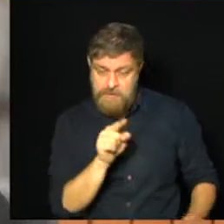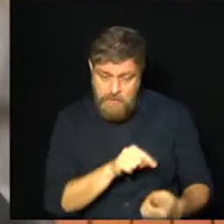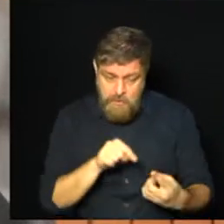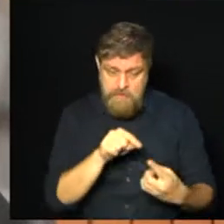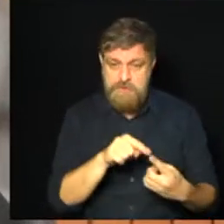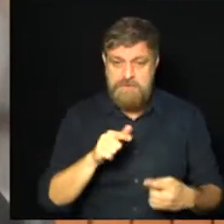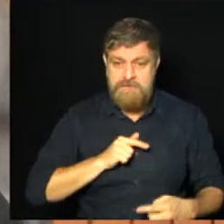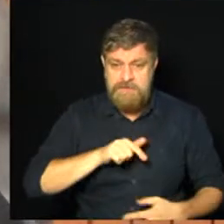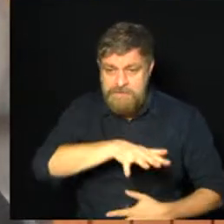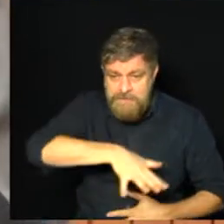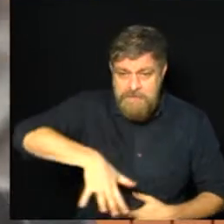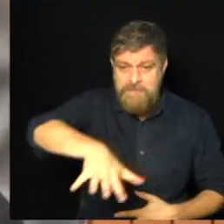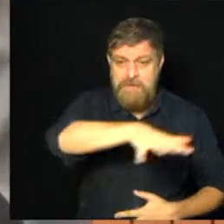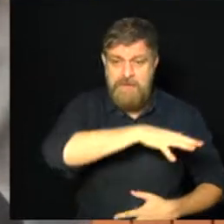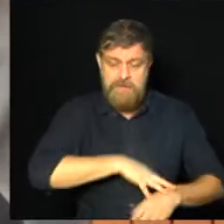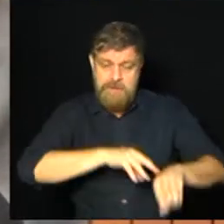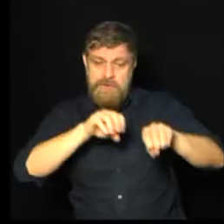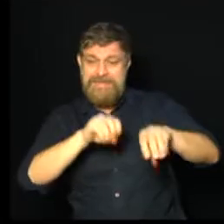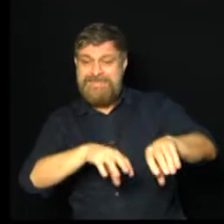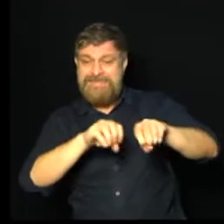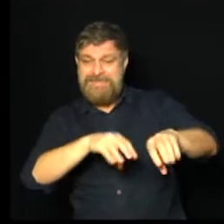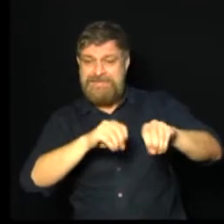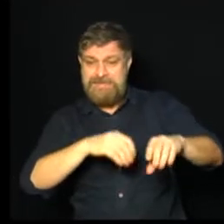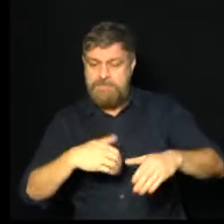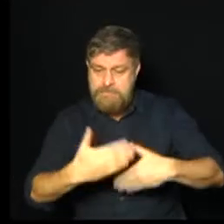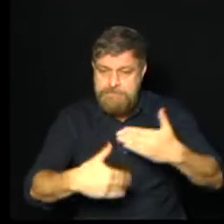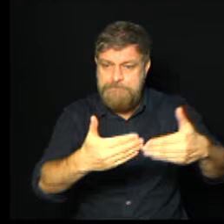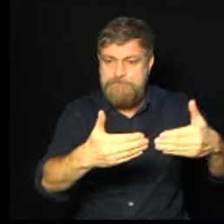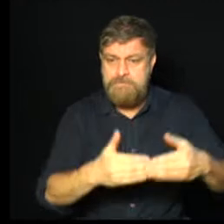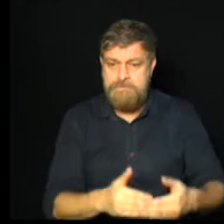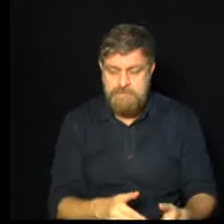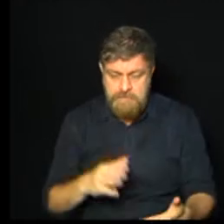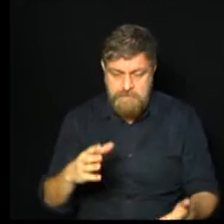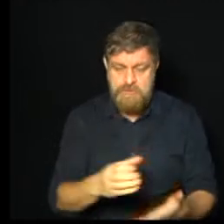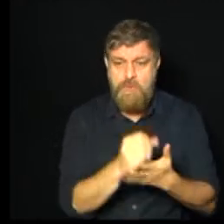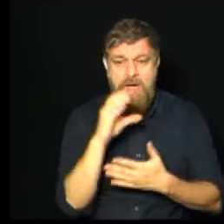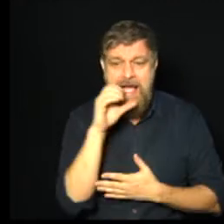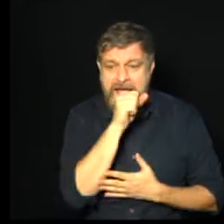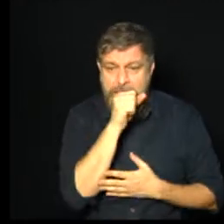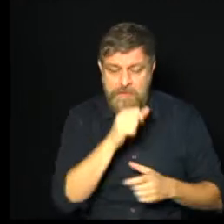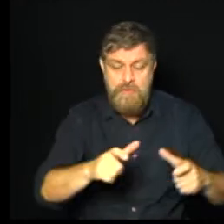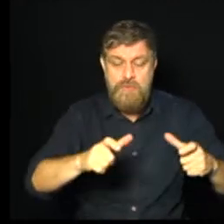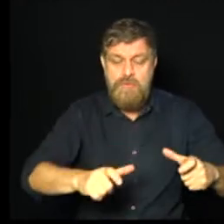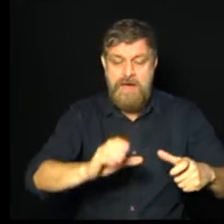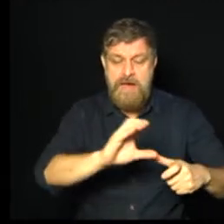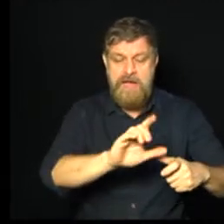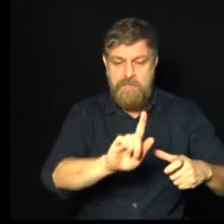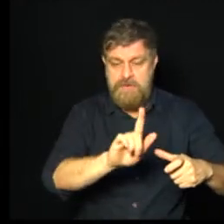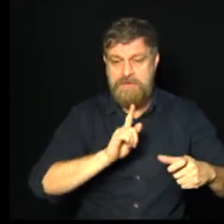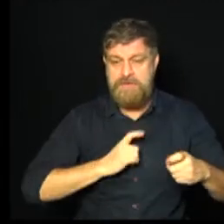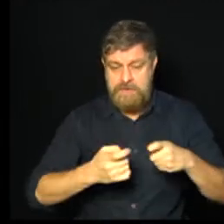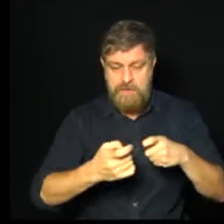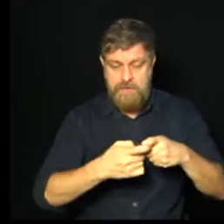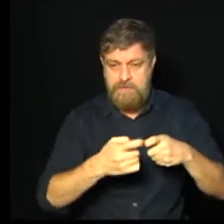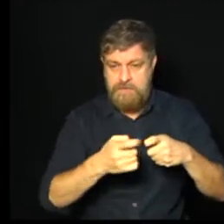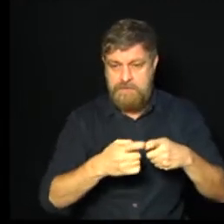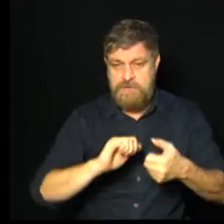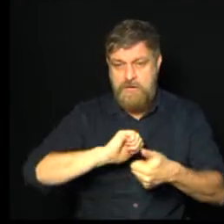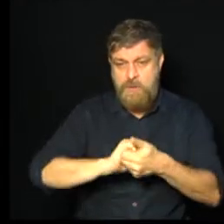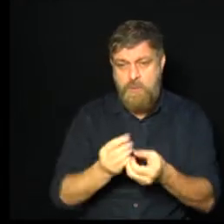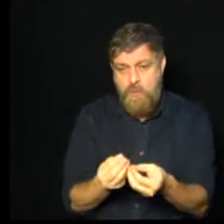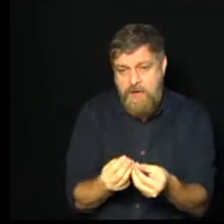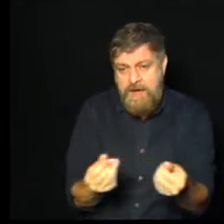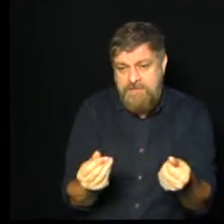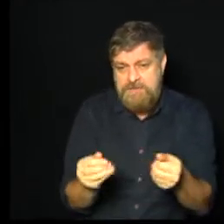desenvolvimento do campo de ensino do pronto atendimento no Campo Grande, mediante assistência médica voltada à qualificação